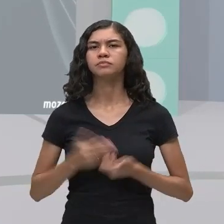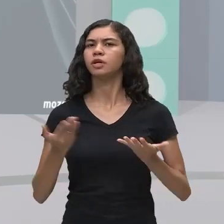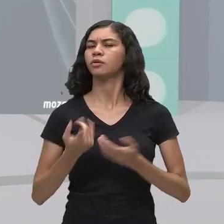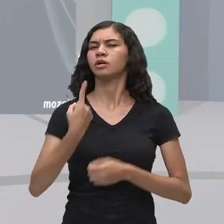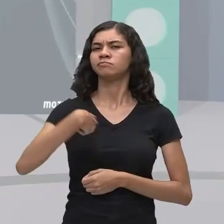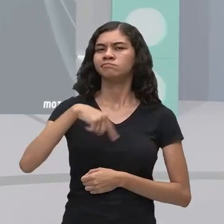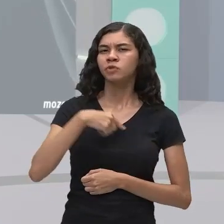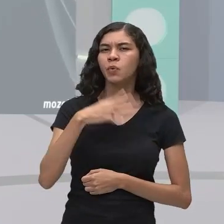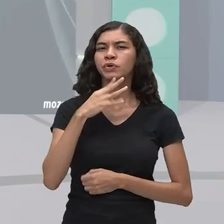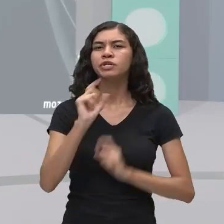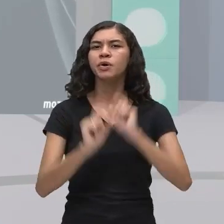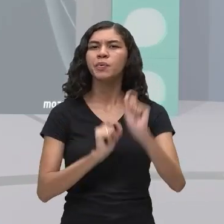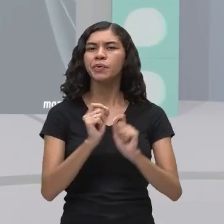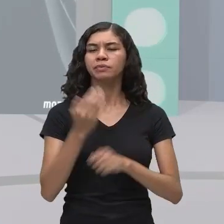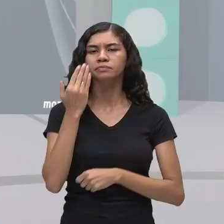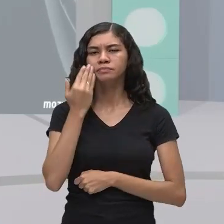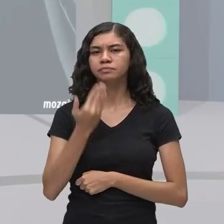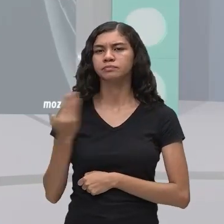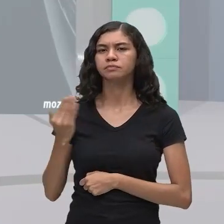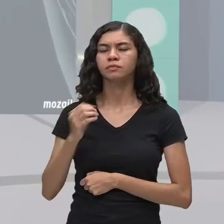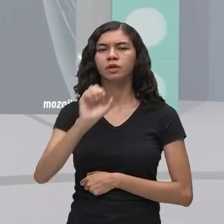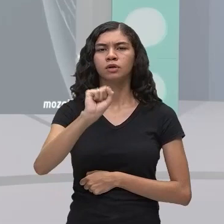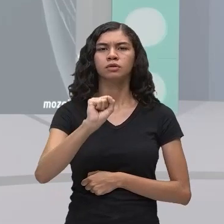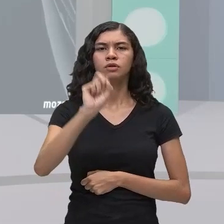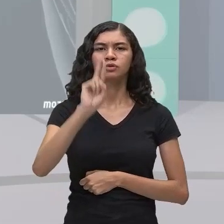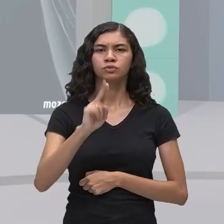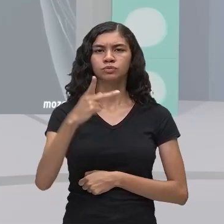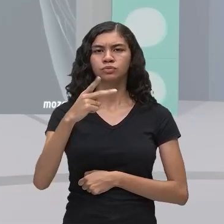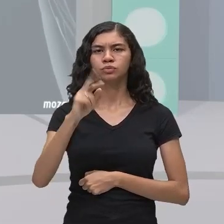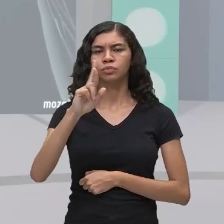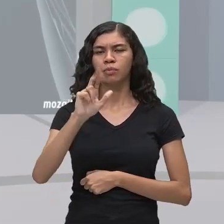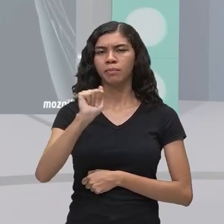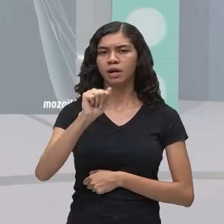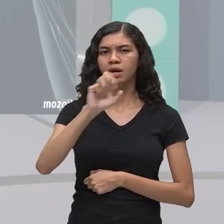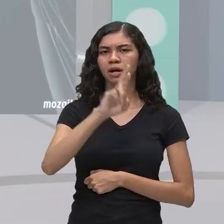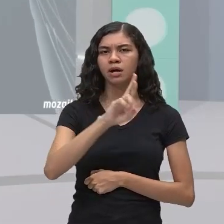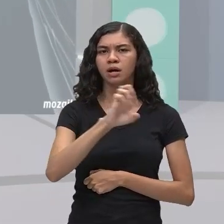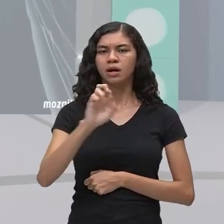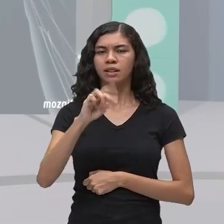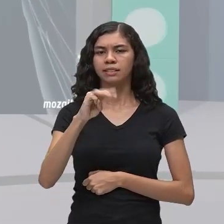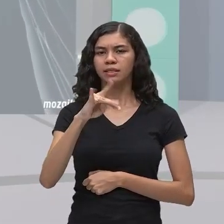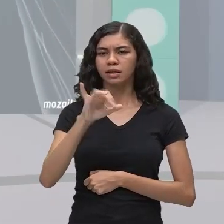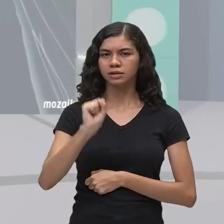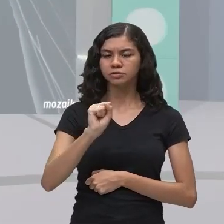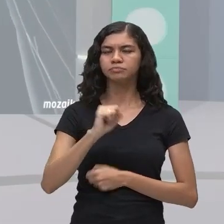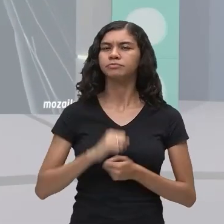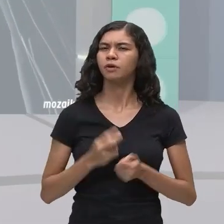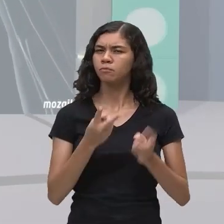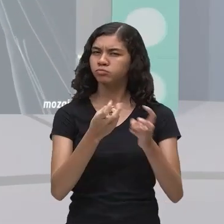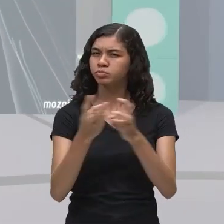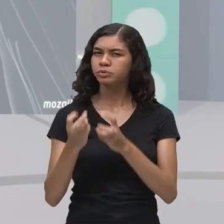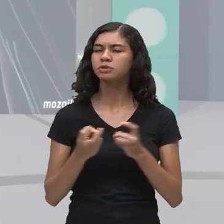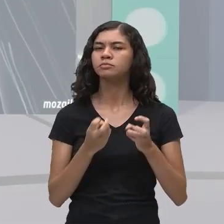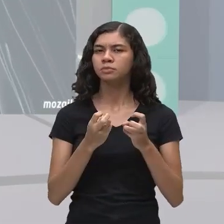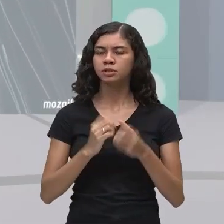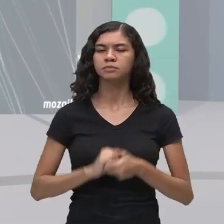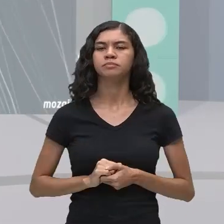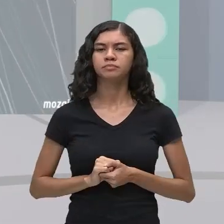as glândulas suprarrenais ou adrenais. Essas glândulas, como vocês podem observar, elas estão